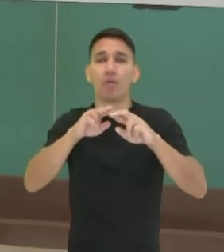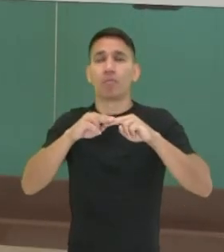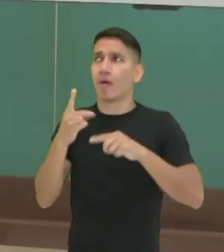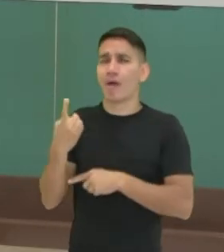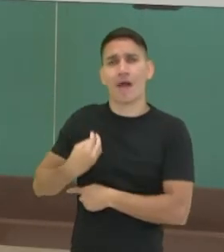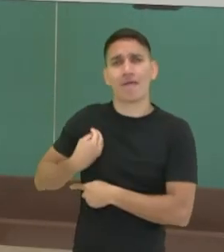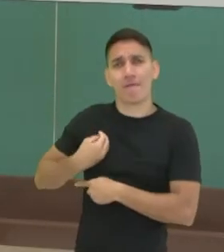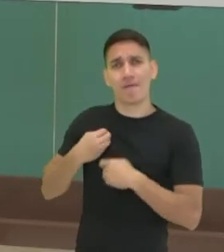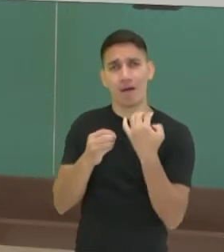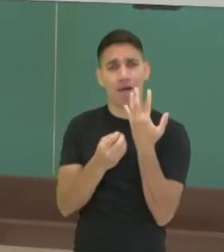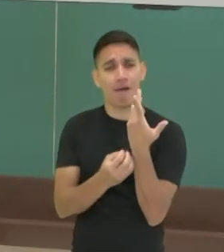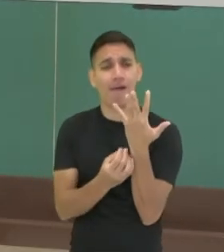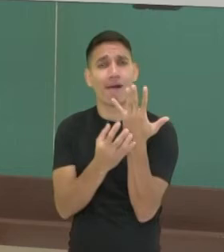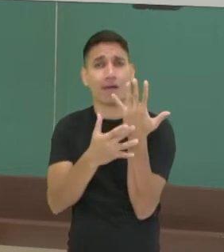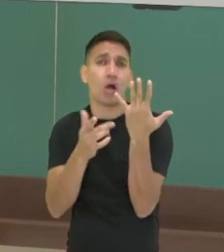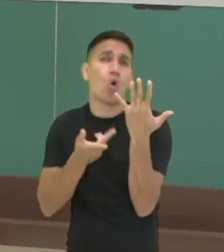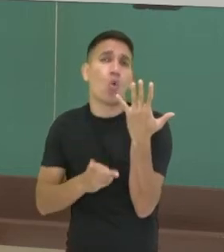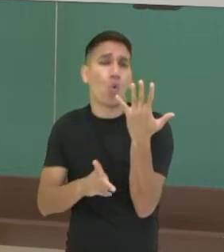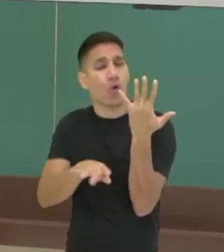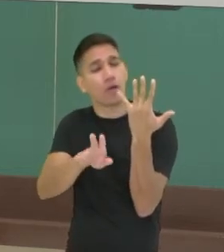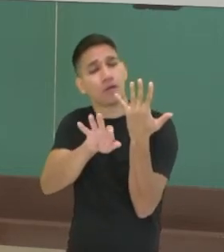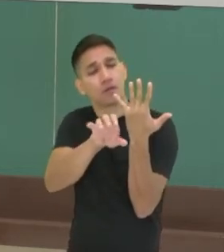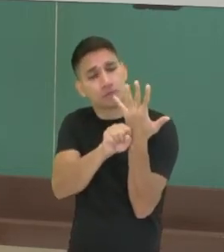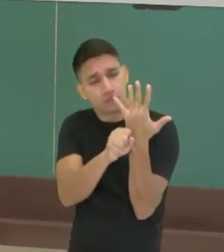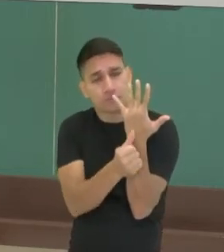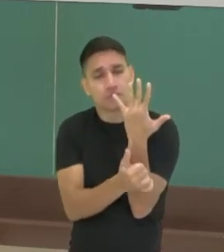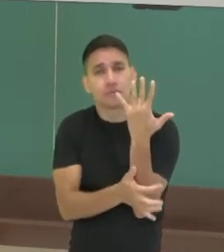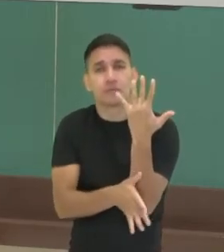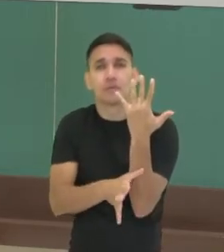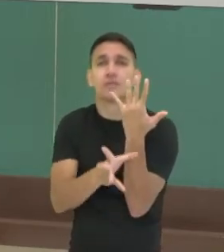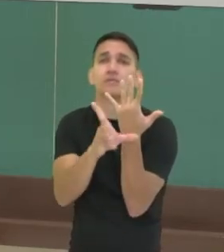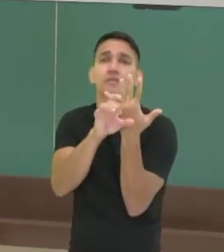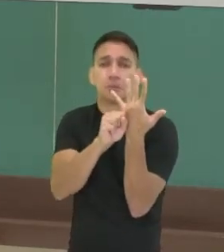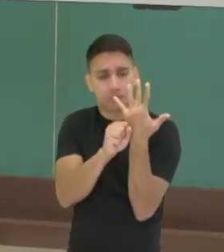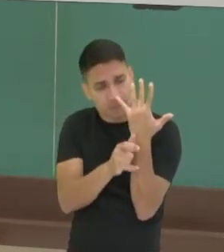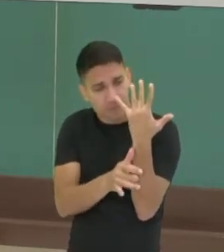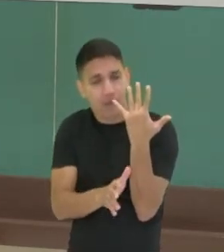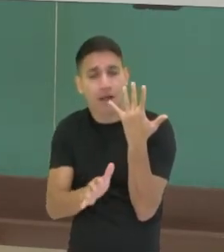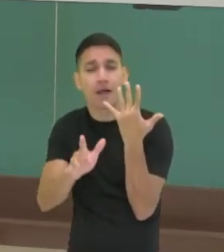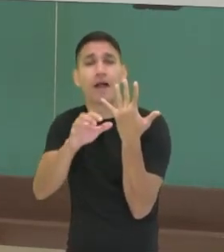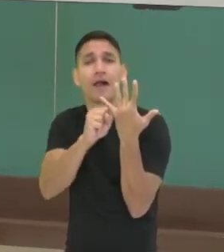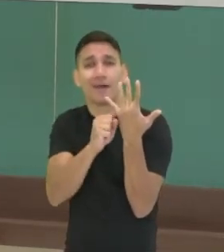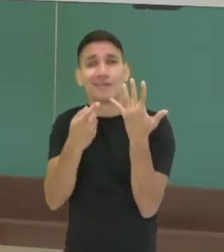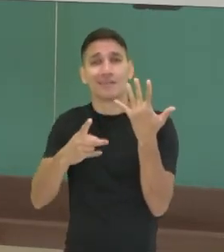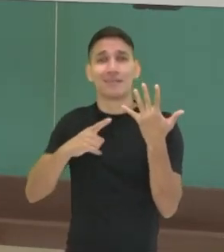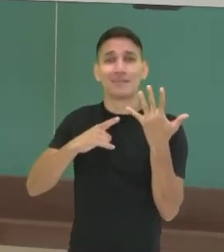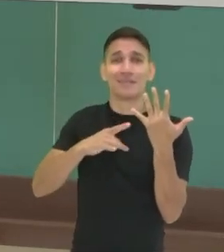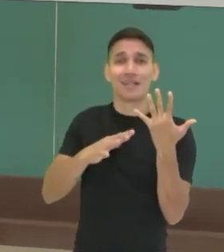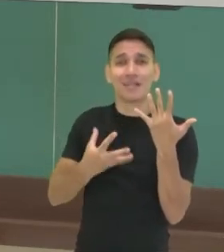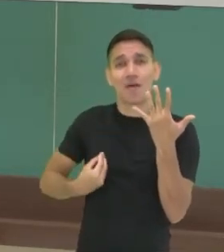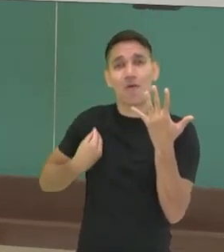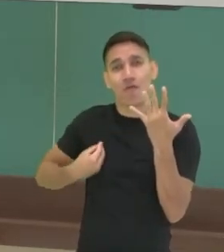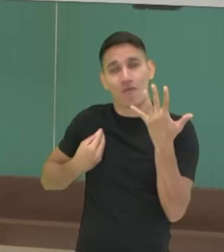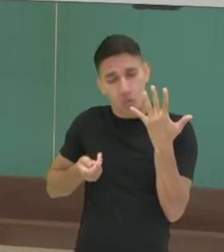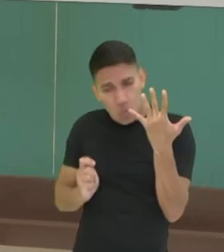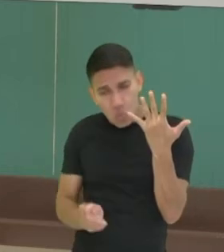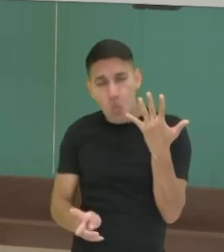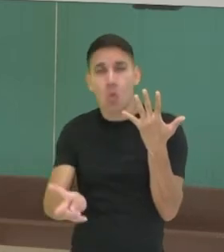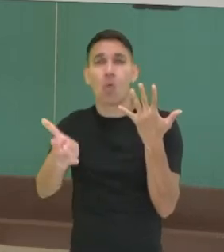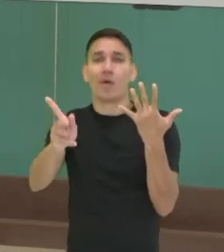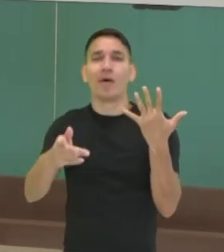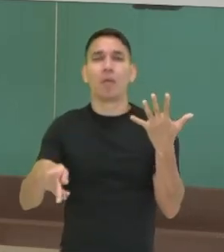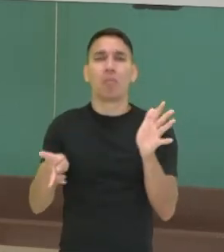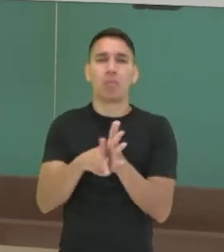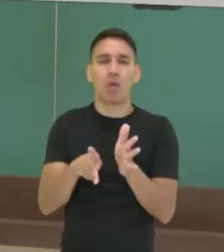condições adequadas, ela própria, né, vai cair as folhas, ela vai manter ali a matéria orgânica necessária para adubar aquela terra e assim ela vai